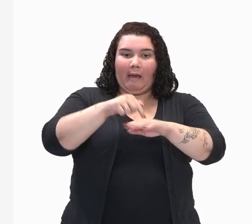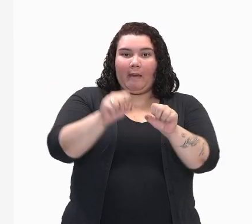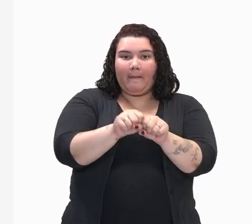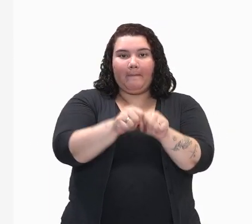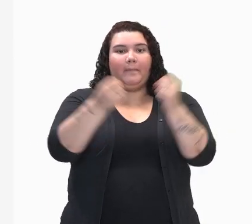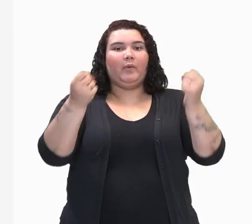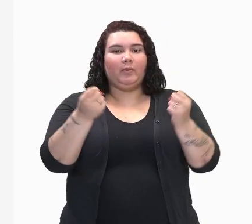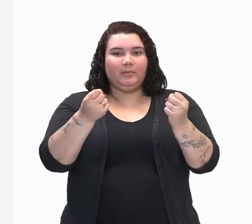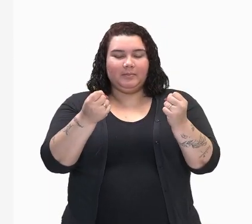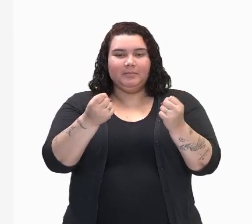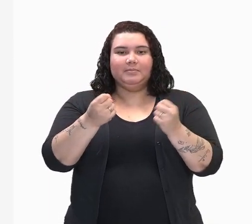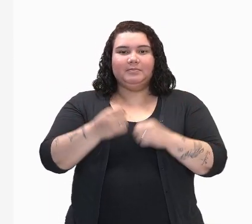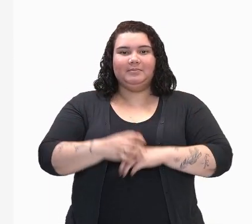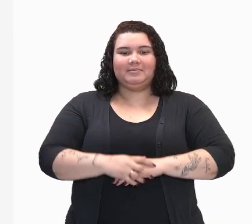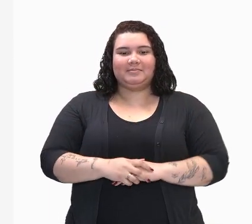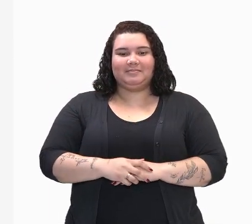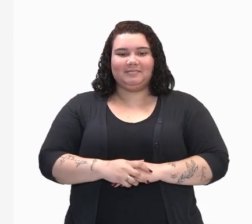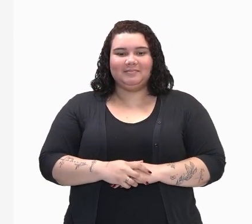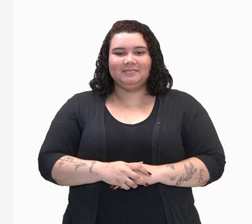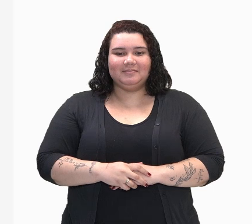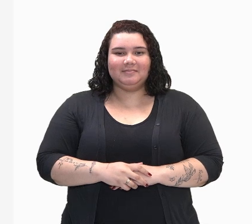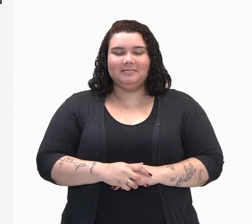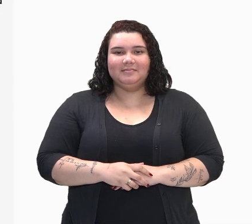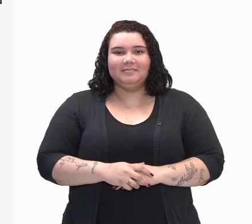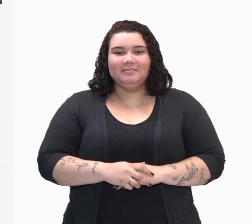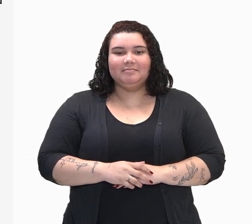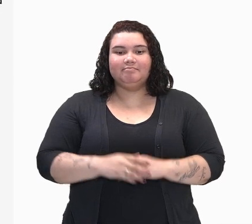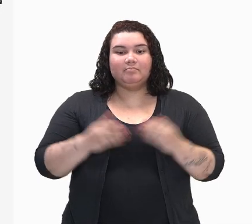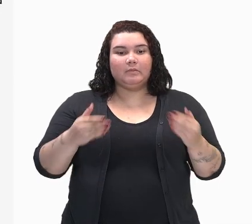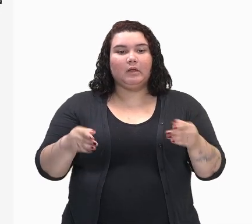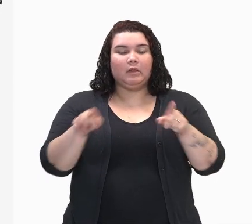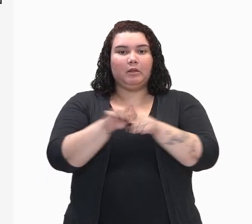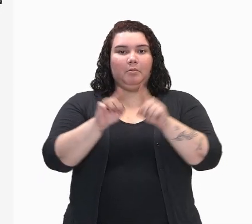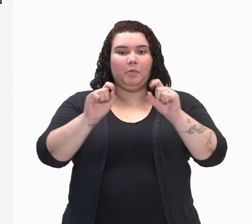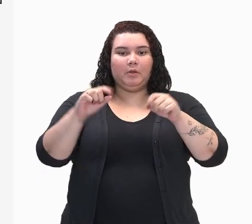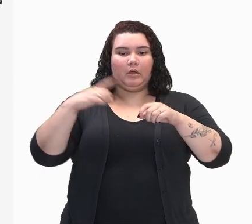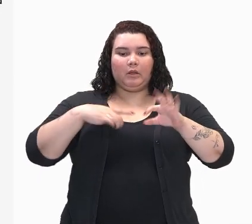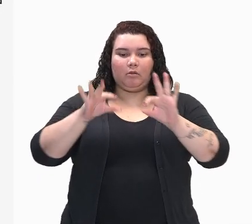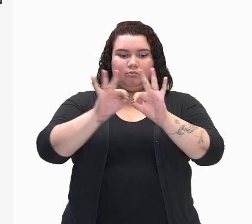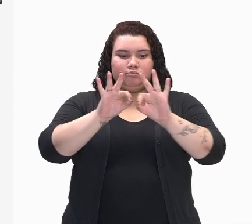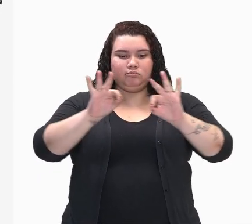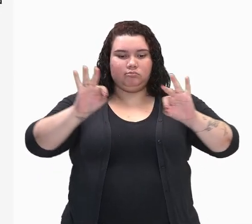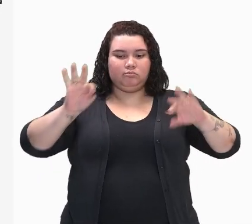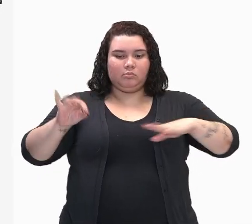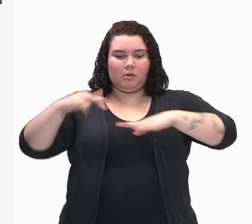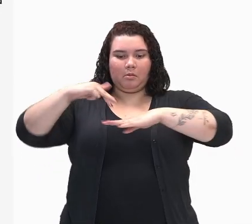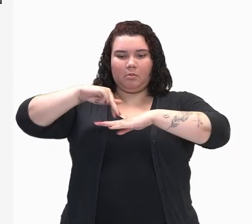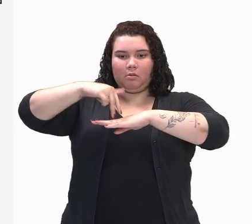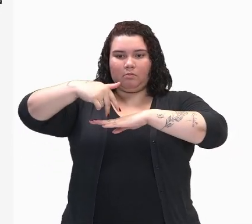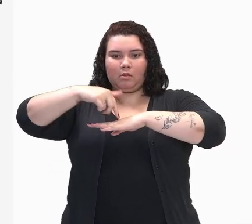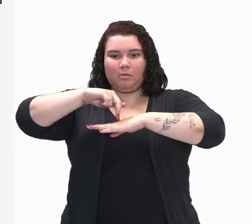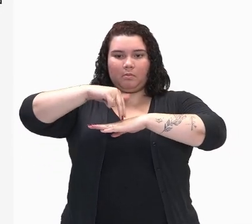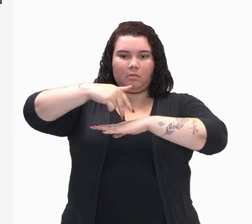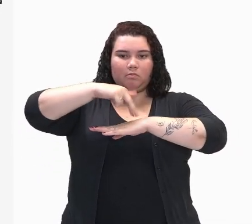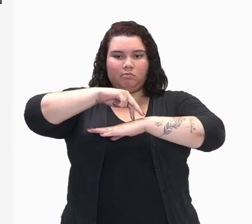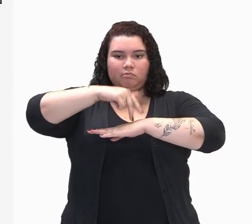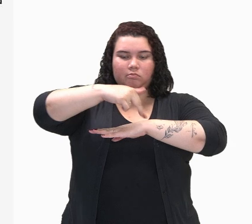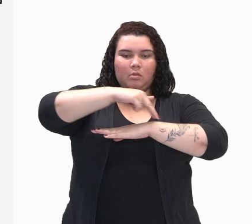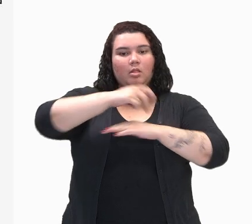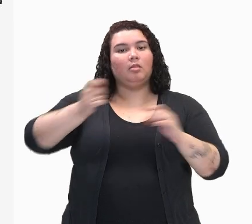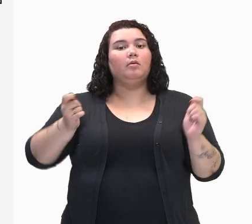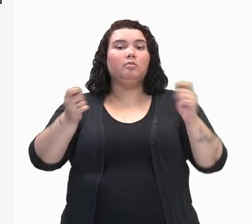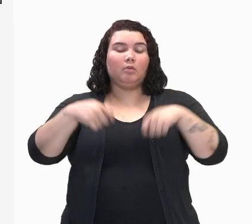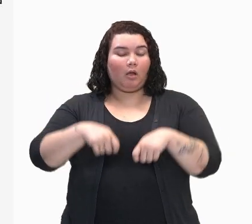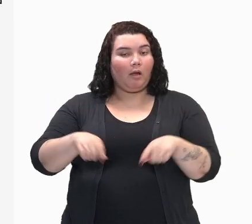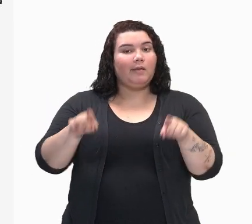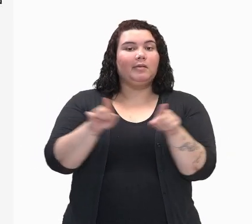causar deformação. Temos também o equilíbrio, né? As forças podem se equilibrar